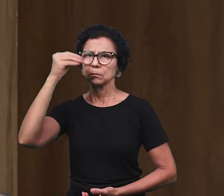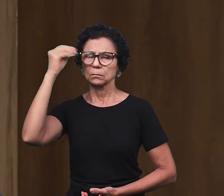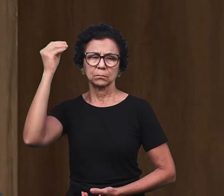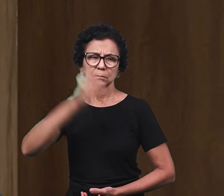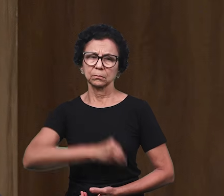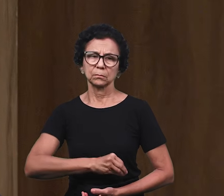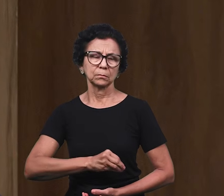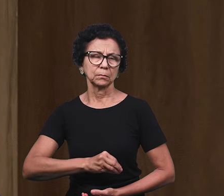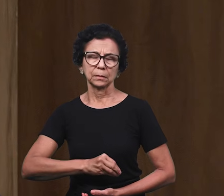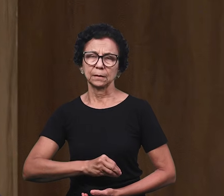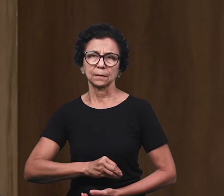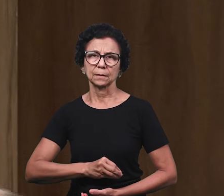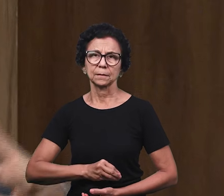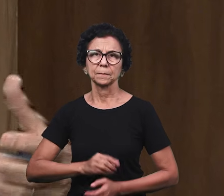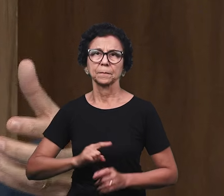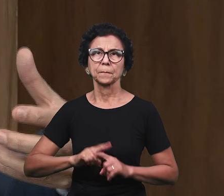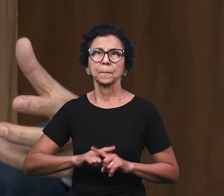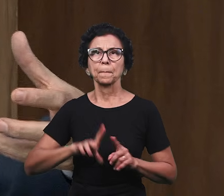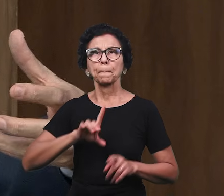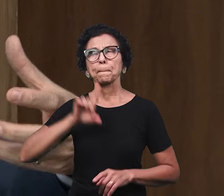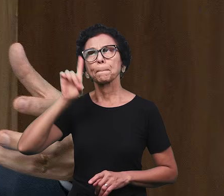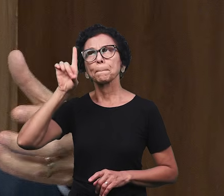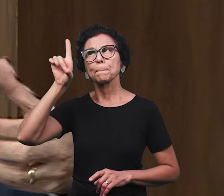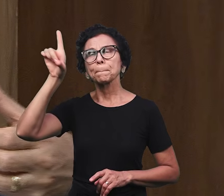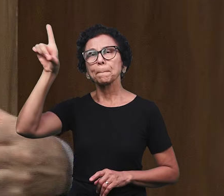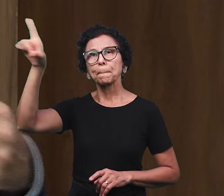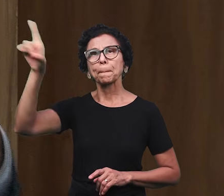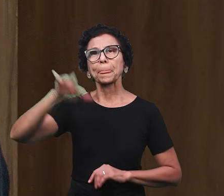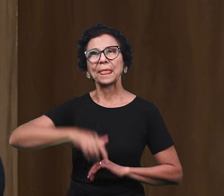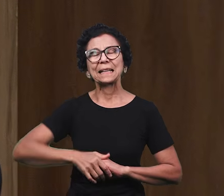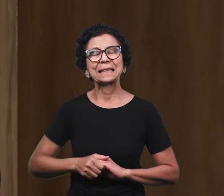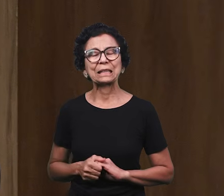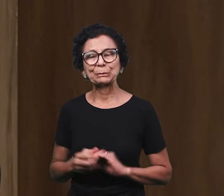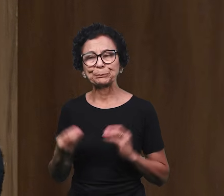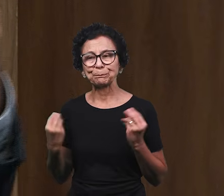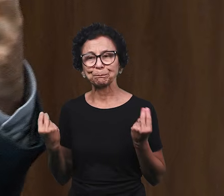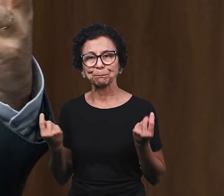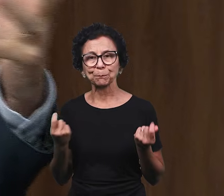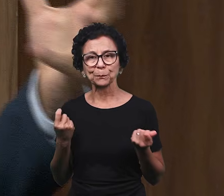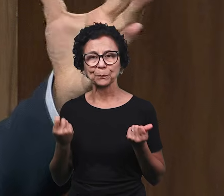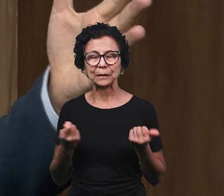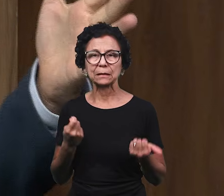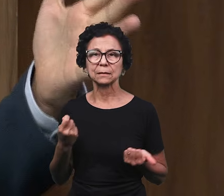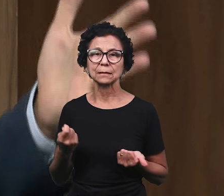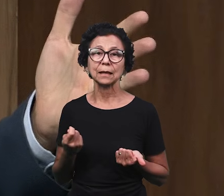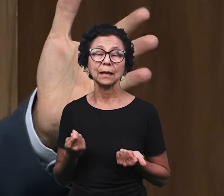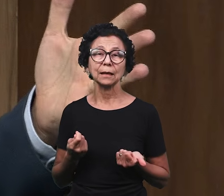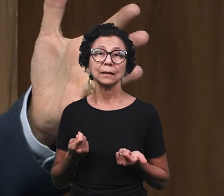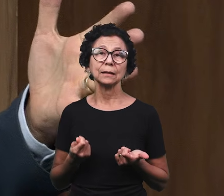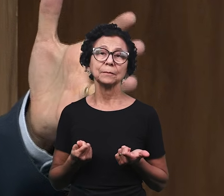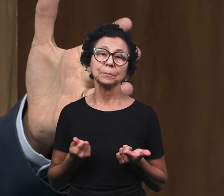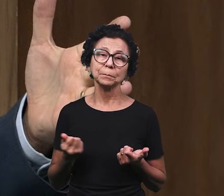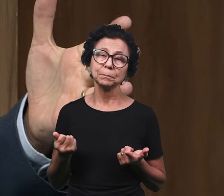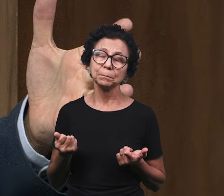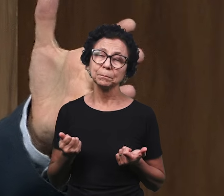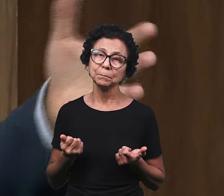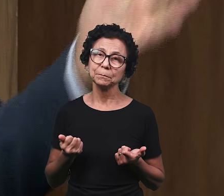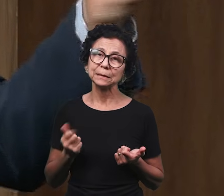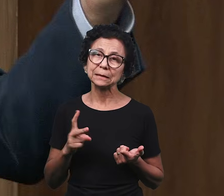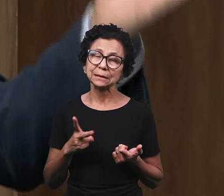tal forma que Ele está pronto, está esperando o